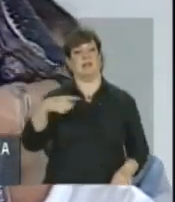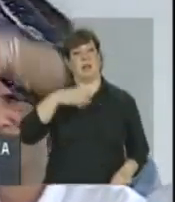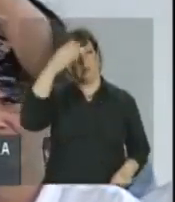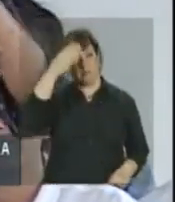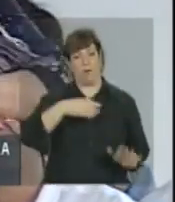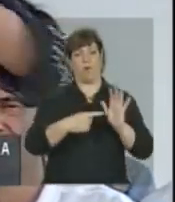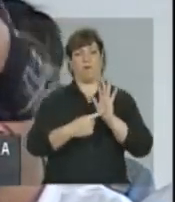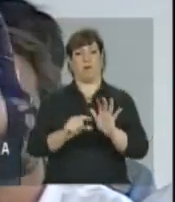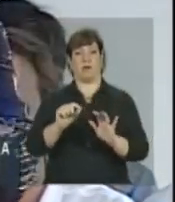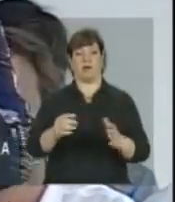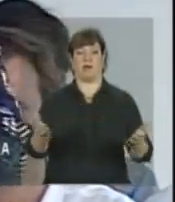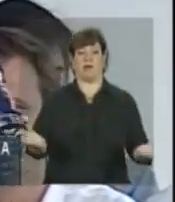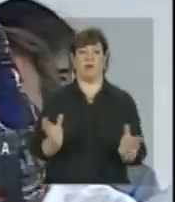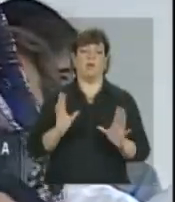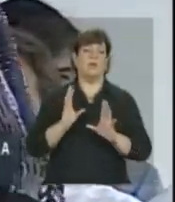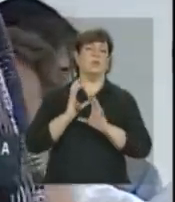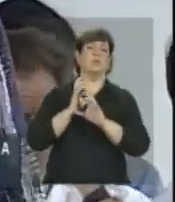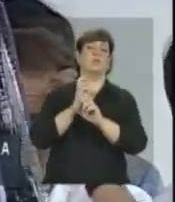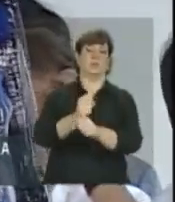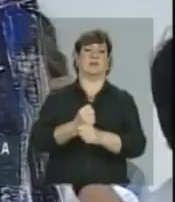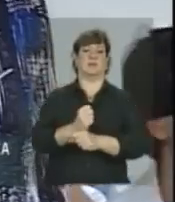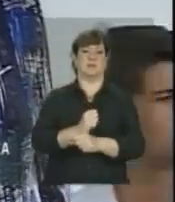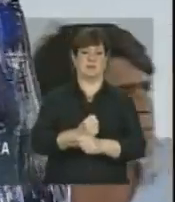provando nesses anos que ele